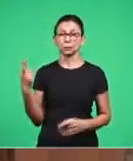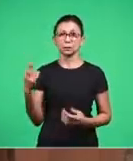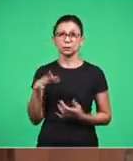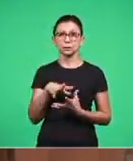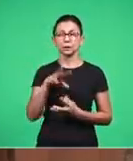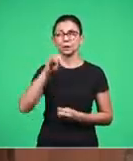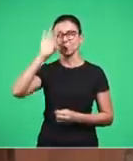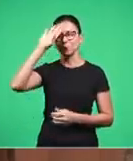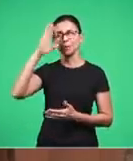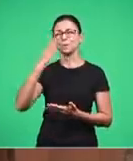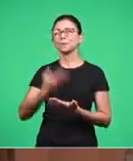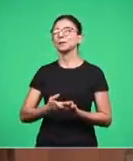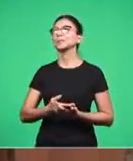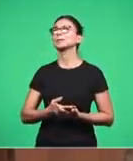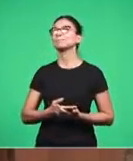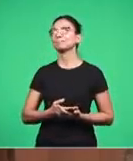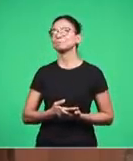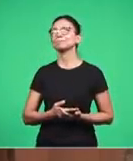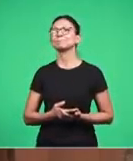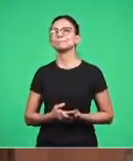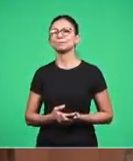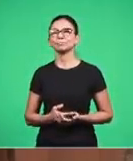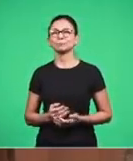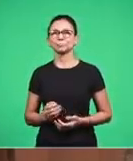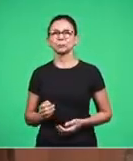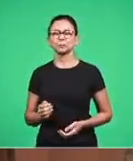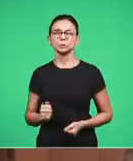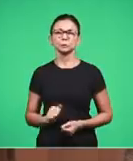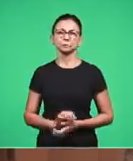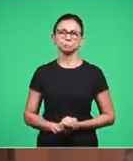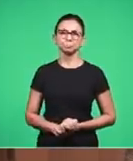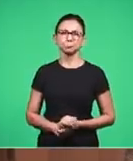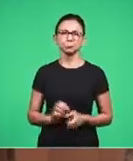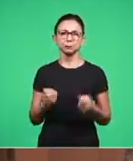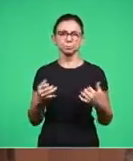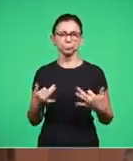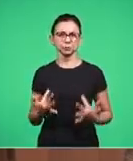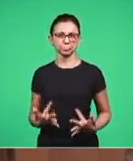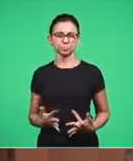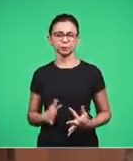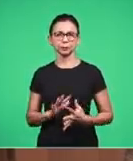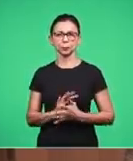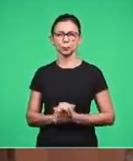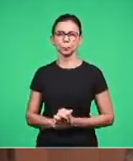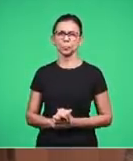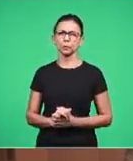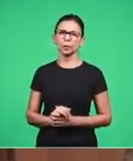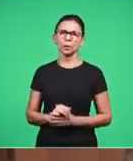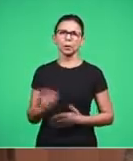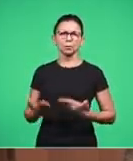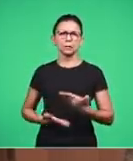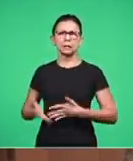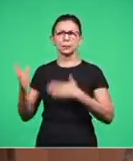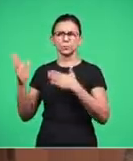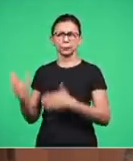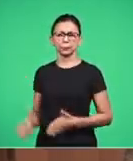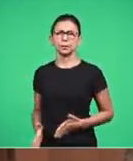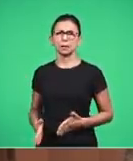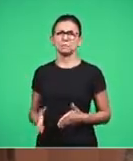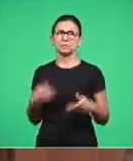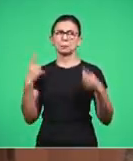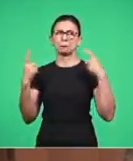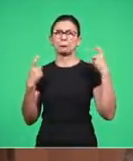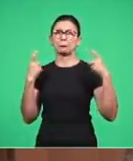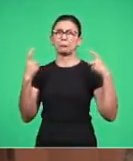ti. A igreja, o servo de Deus, não interessa o que aconteça à sua volta, ele está sempre, a igreja está